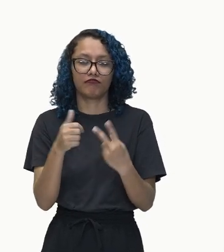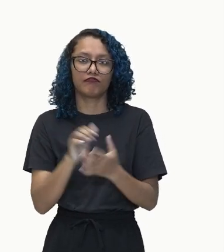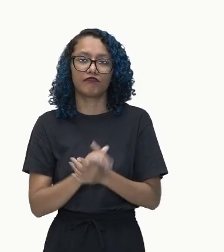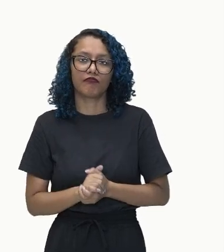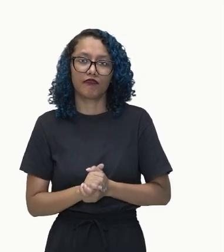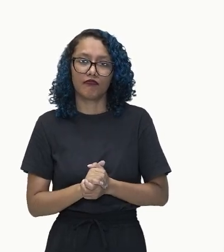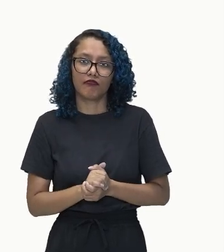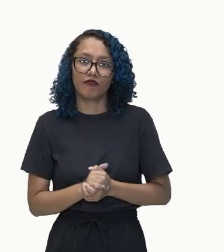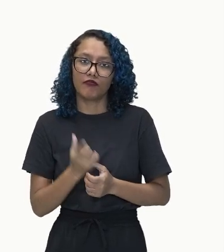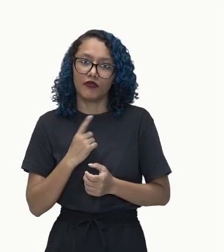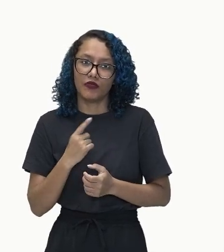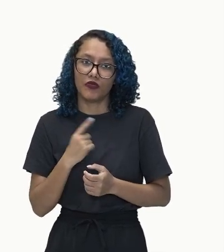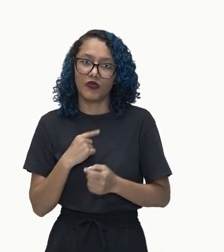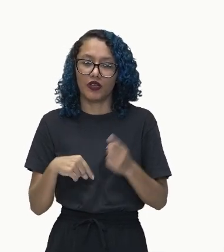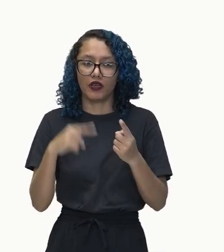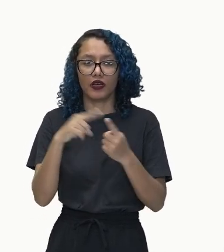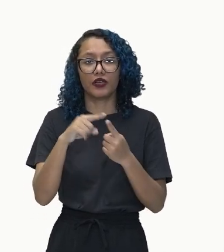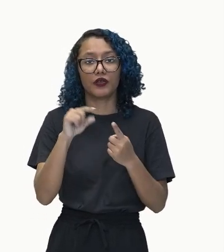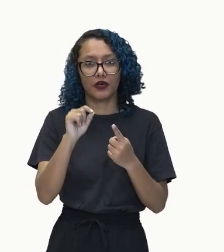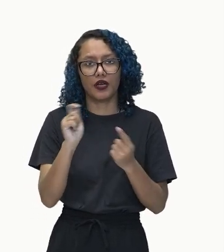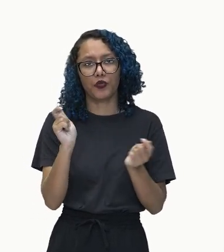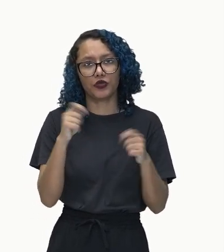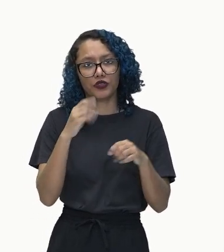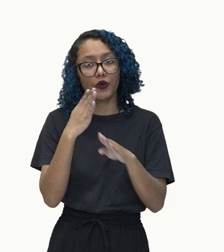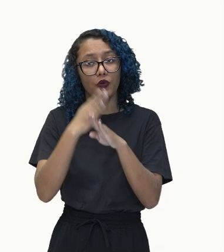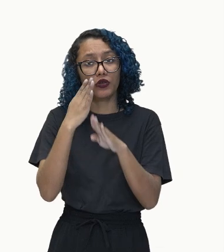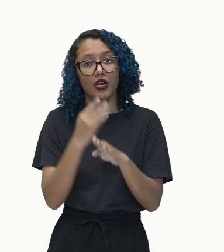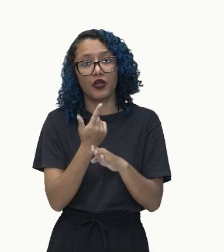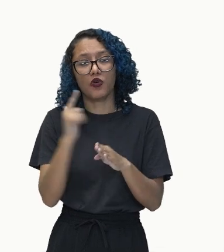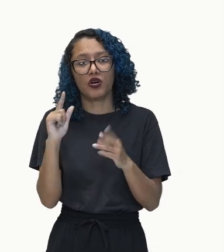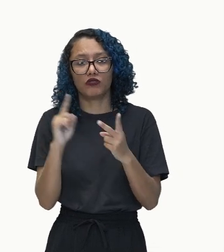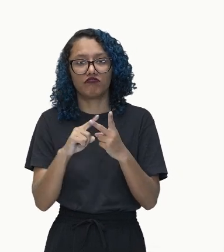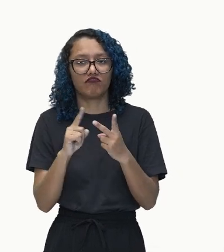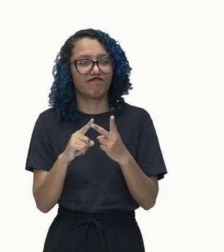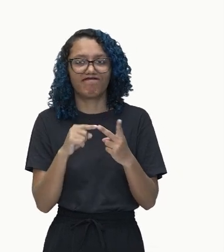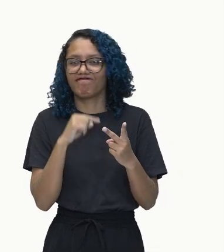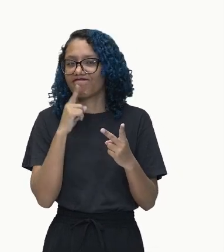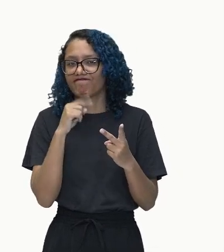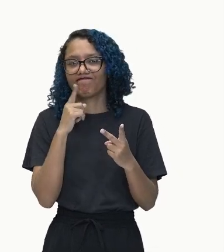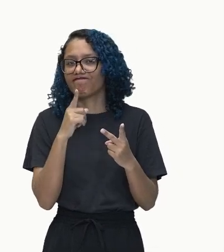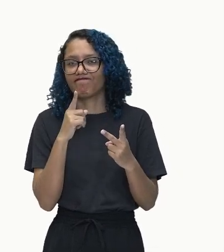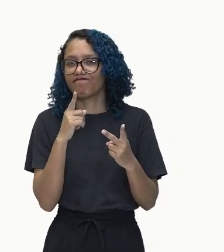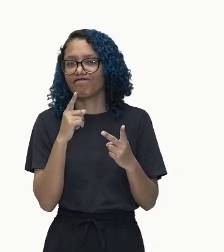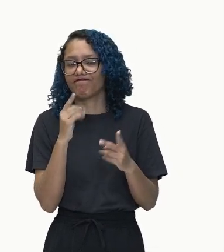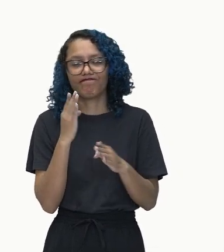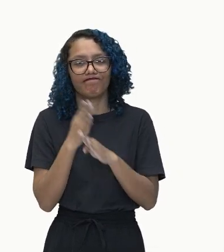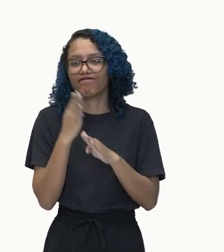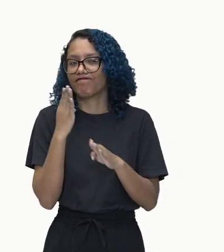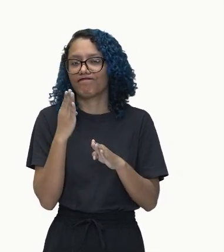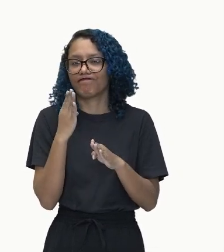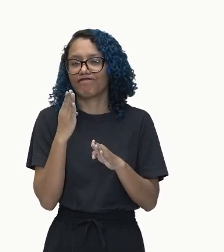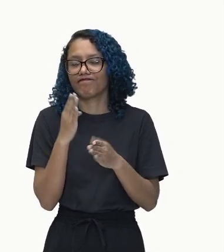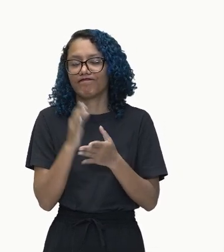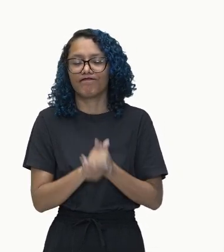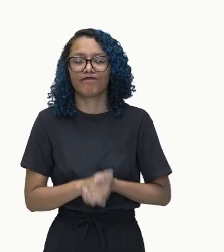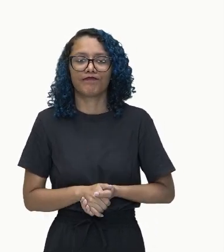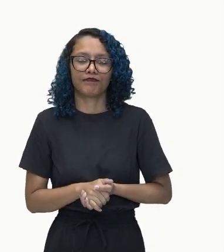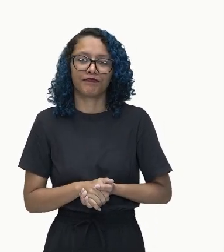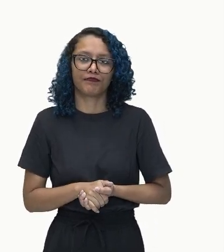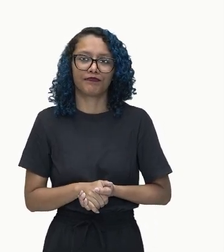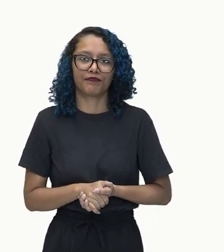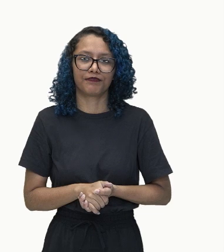sujeito determinado, que podemos determinar o sujeito, e o sujeito indeterminado, que, como o nome já diz, não podemos